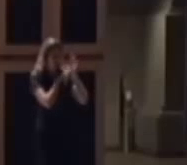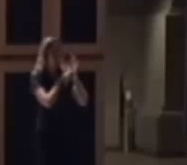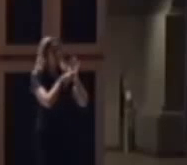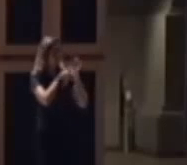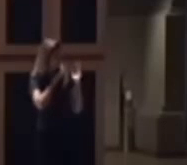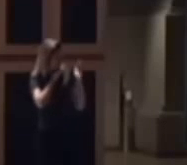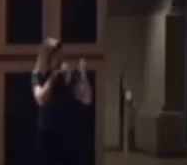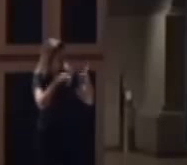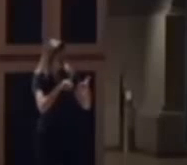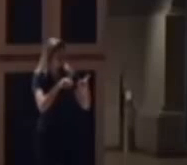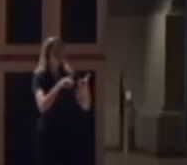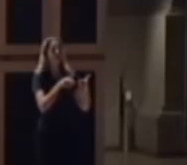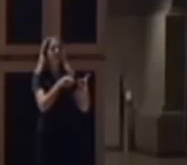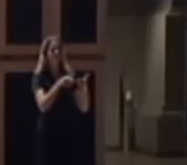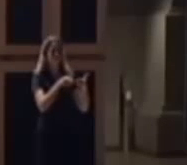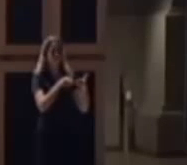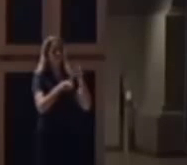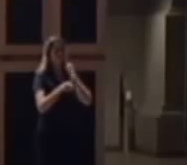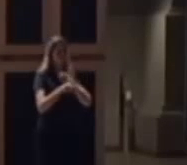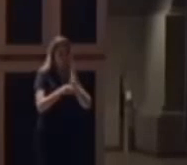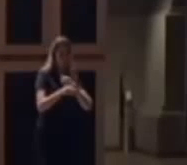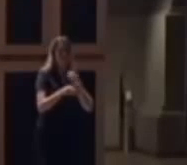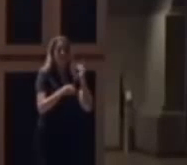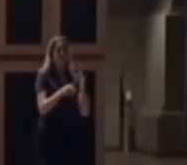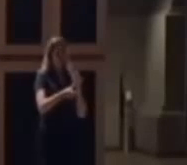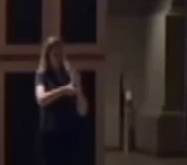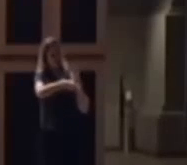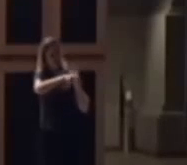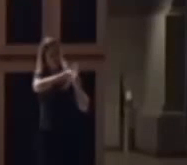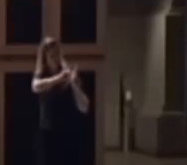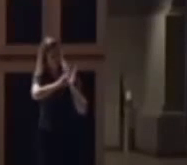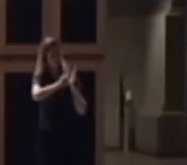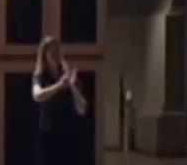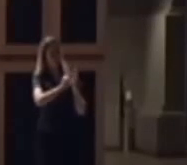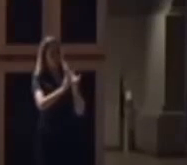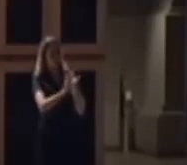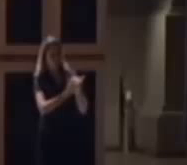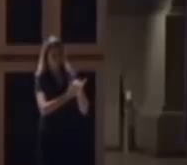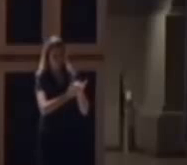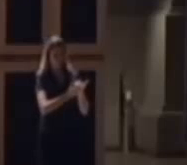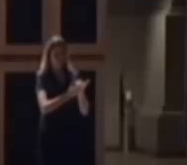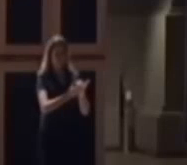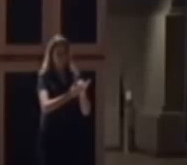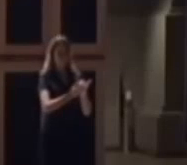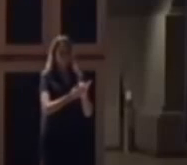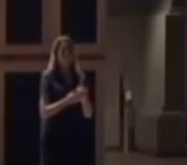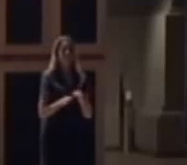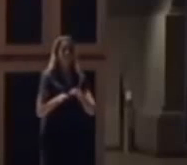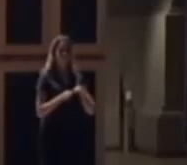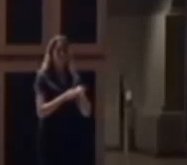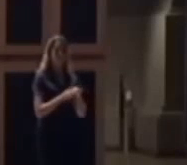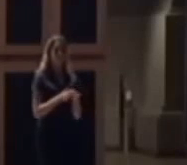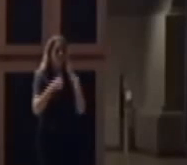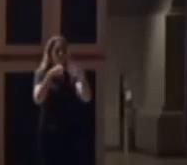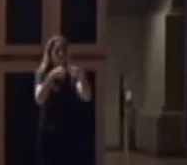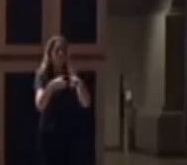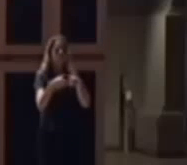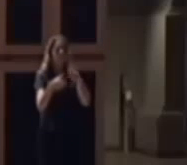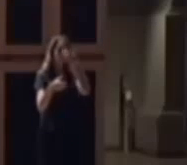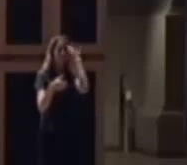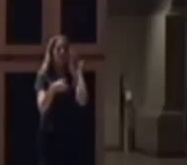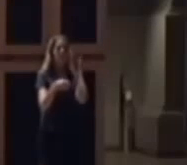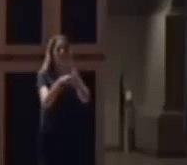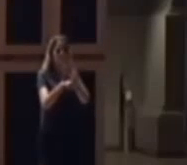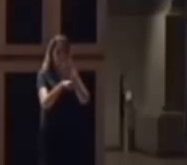essas regras do jogo estabelecidas antes da gente iniciar. Os membros do Conselho Fiscal ou de